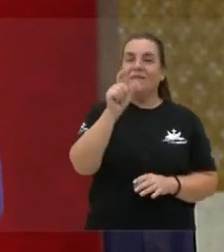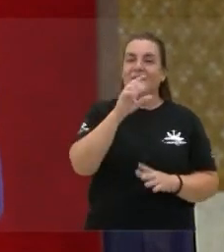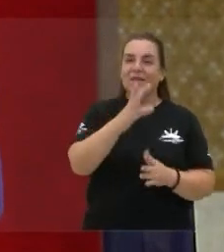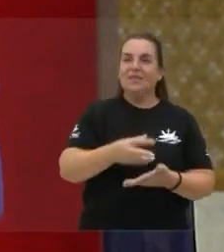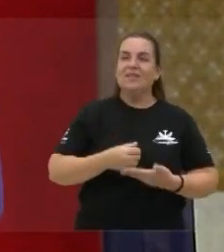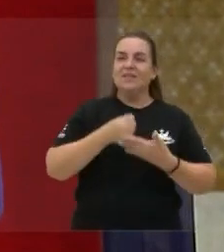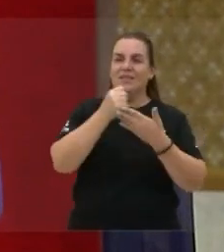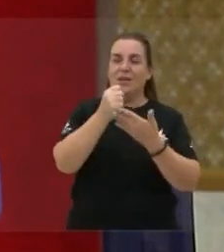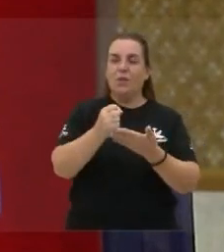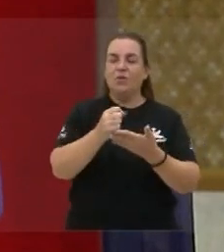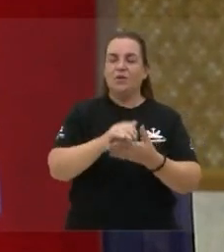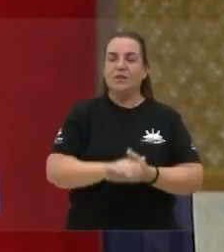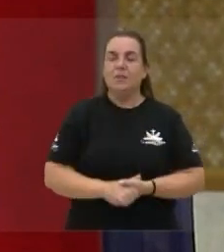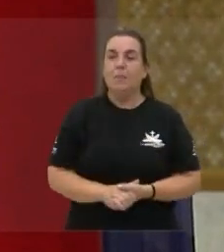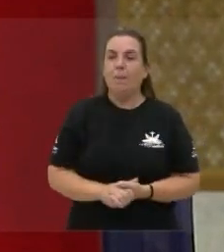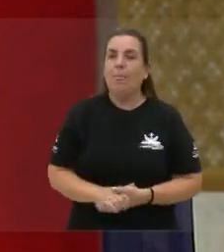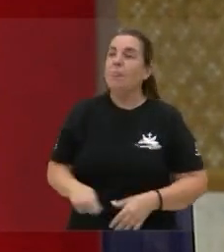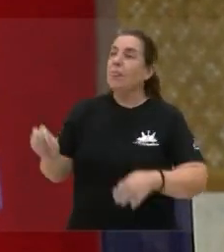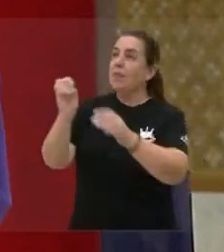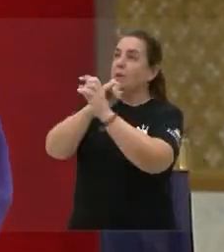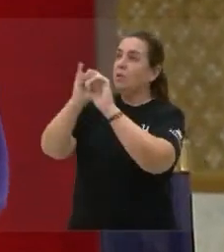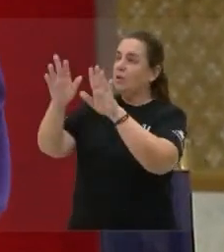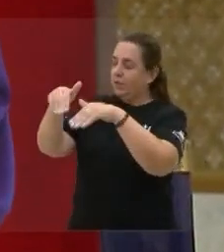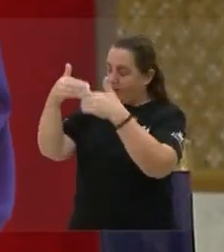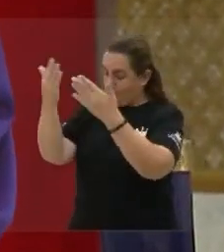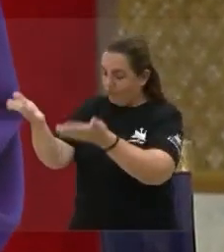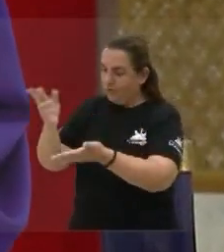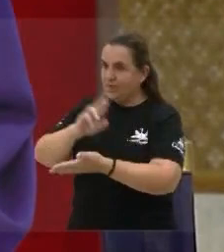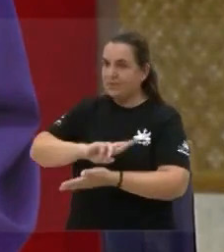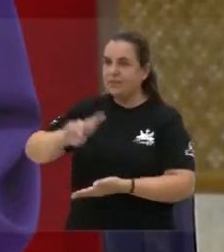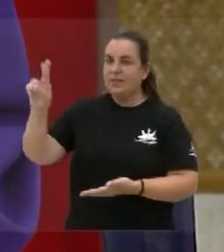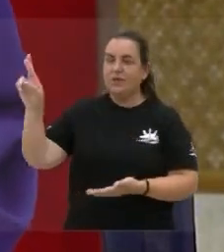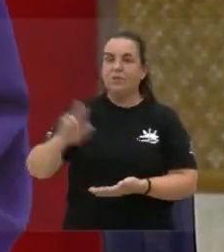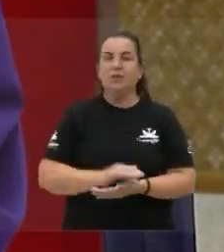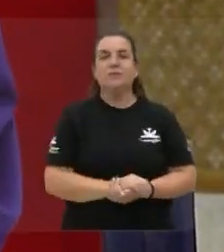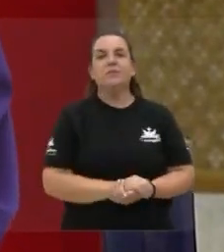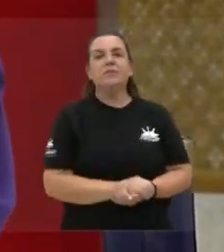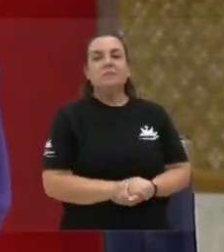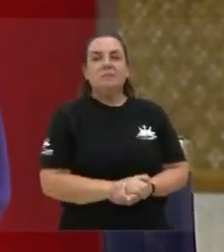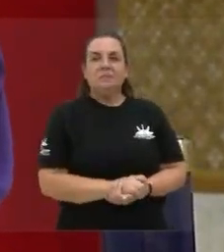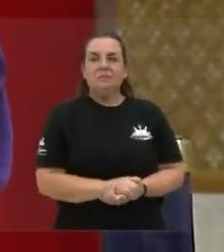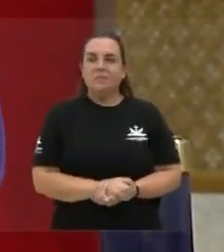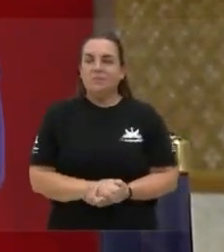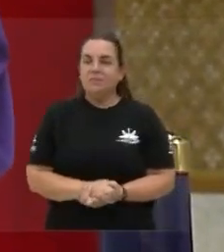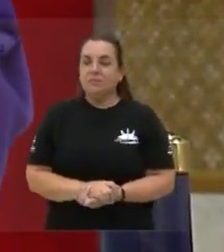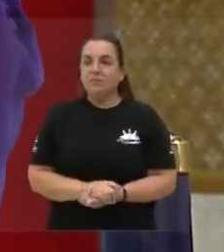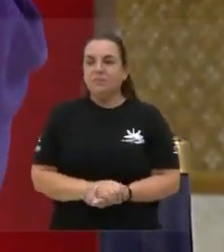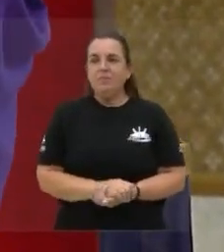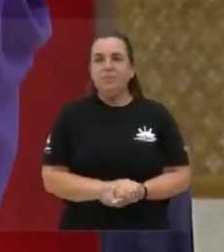Palavra da salvação. Glória a vós, Senhor.